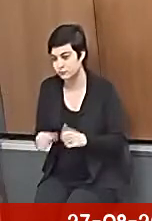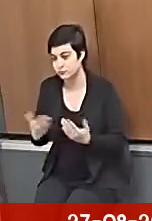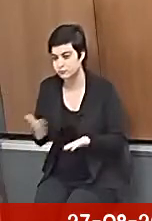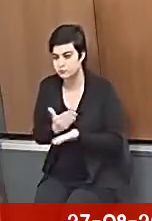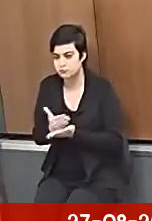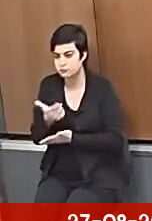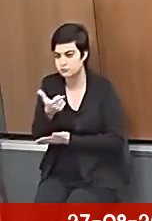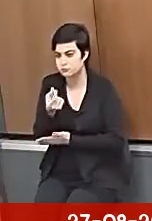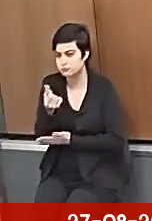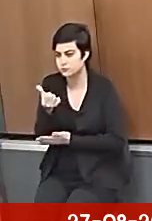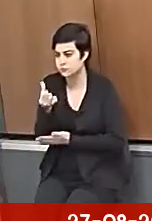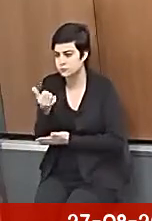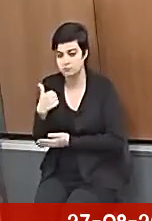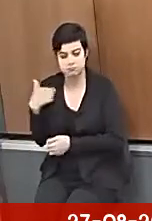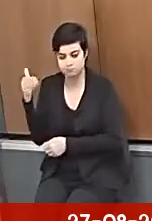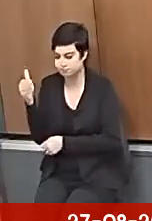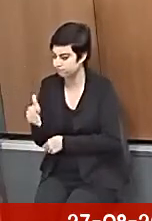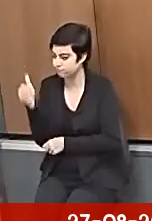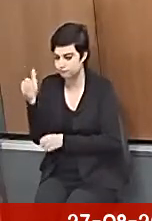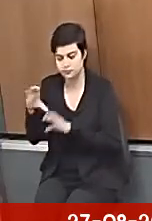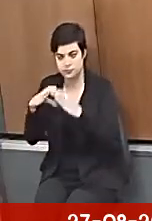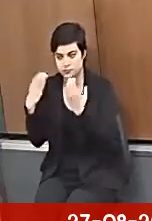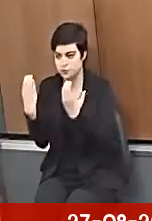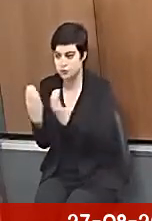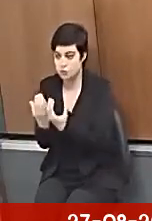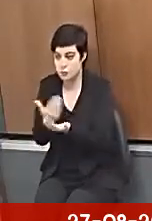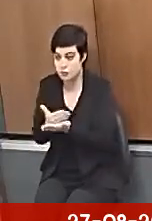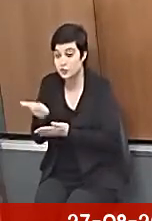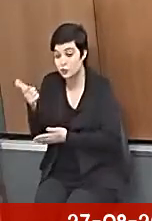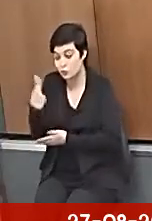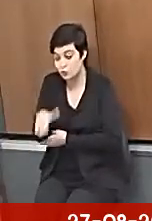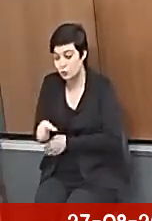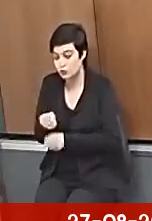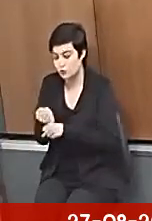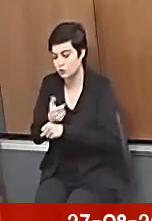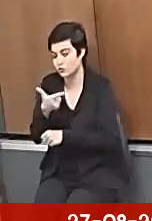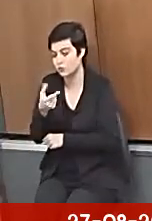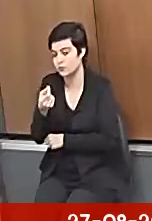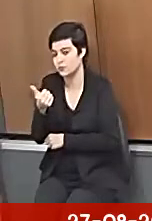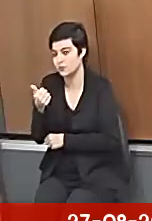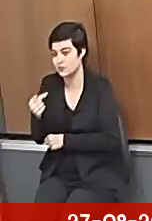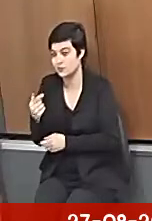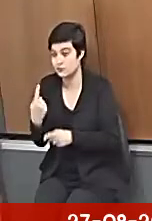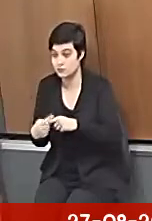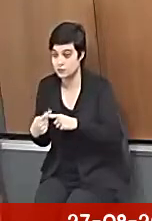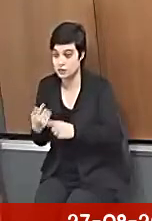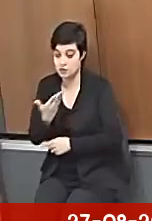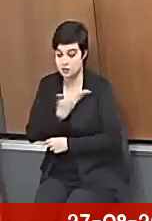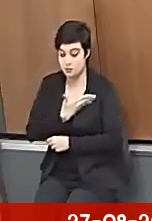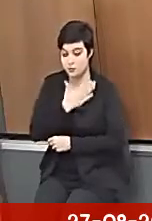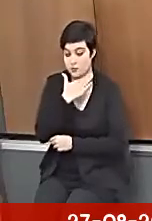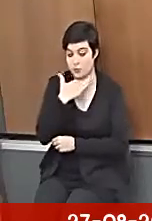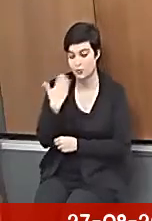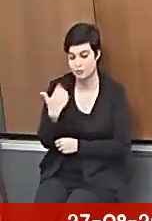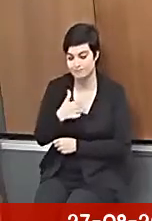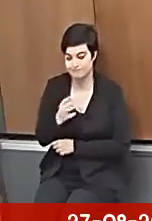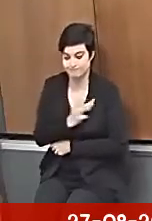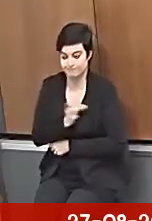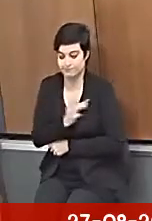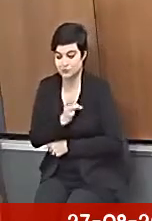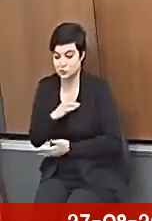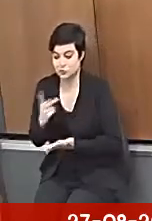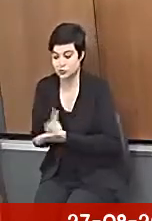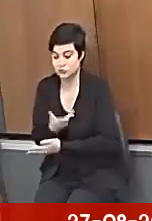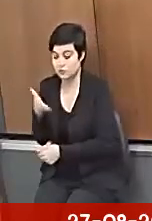2016 eu não tinha pisado mineirão mas eu voltei no final de 2007 porque desde que eu era e morreu falei assim corre o risco de um dia ver o mineirão